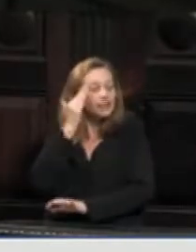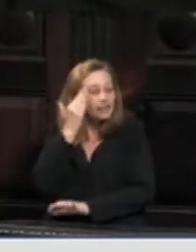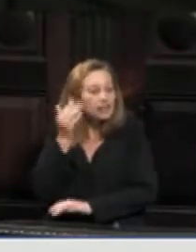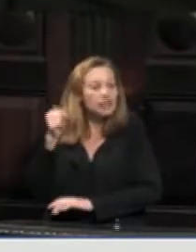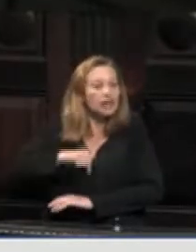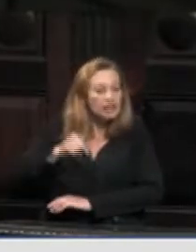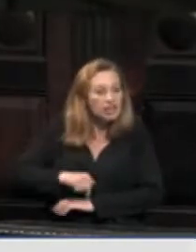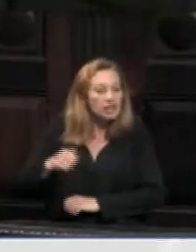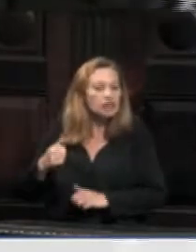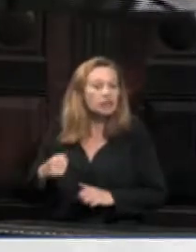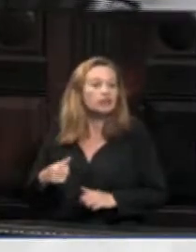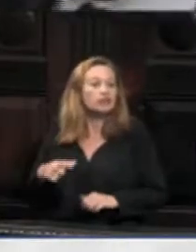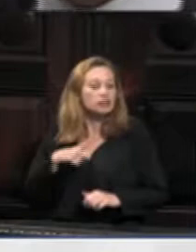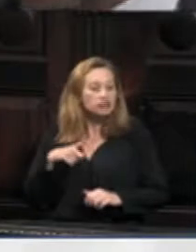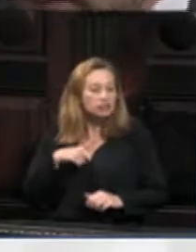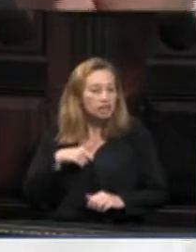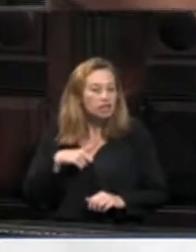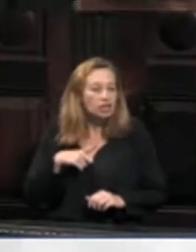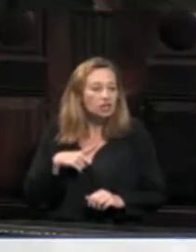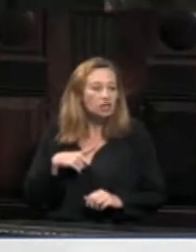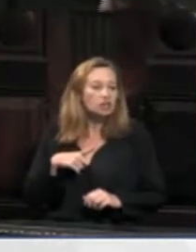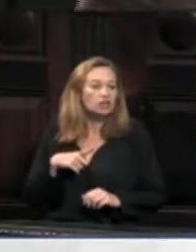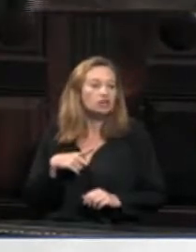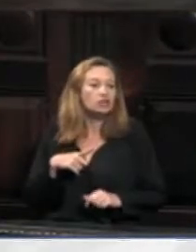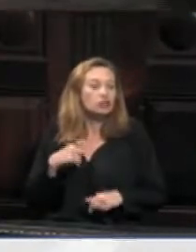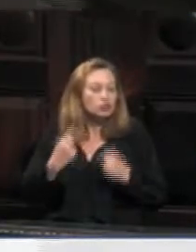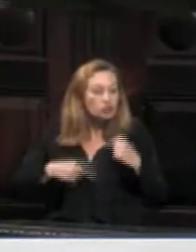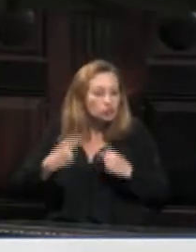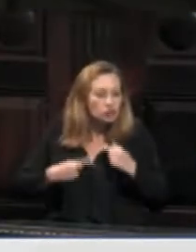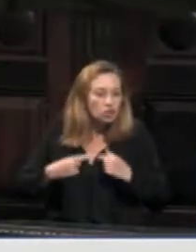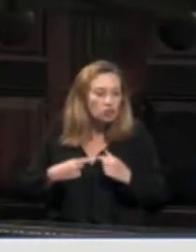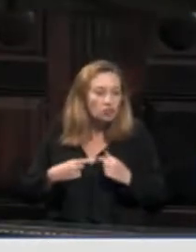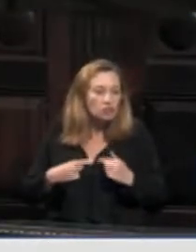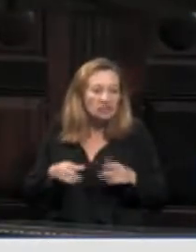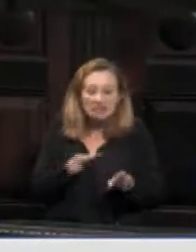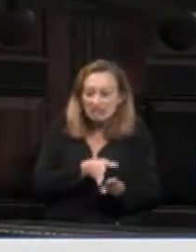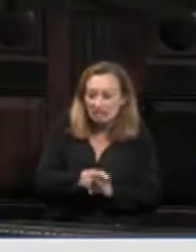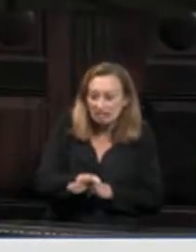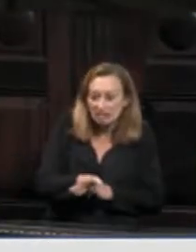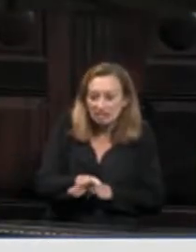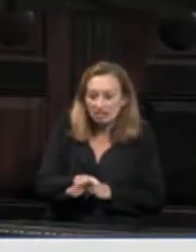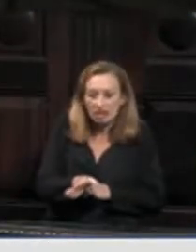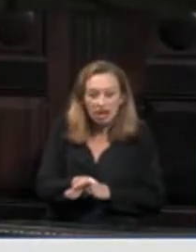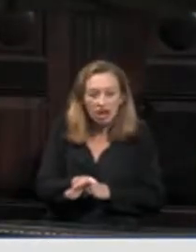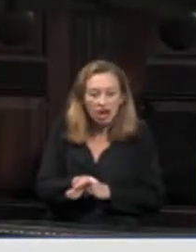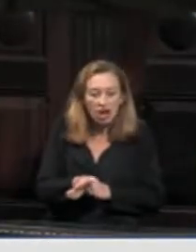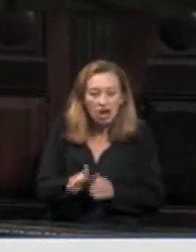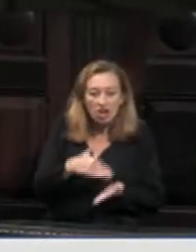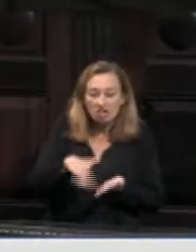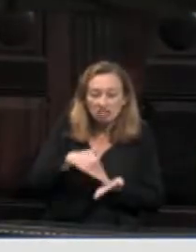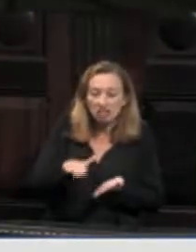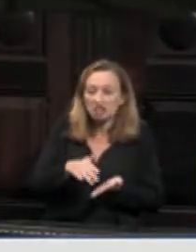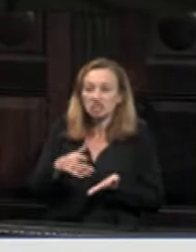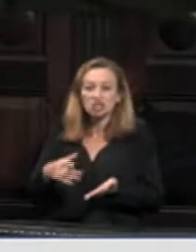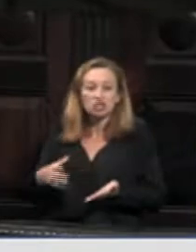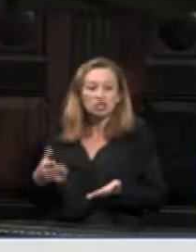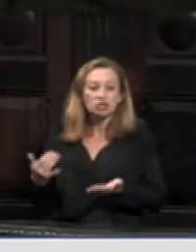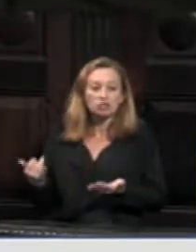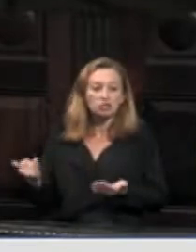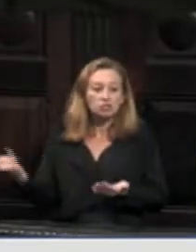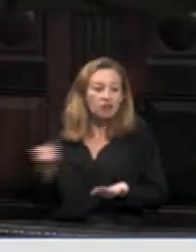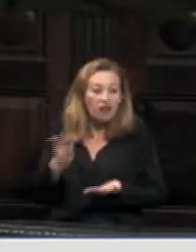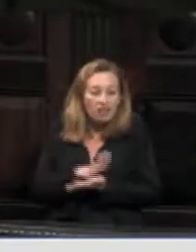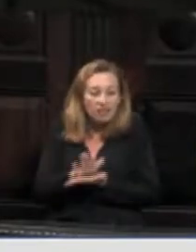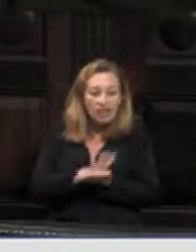dialoga com os segmentos. É uma secretaria que não ouve, marca com a comissão e não recebe,